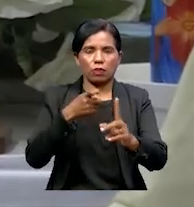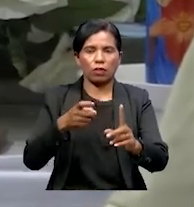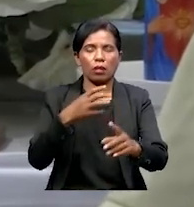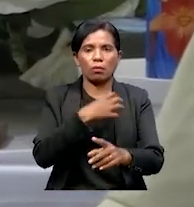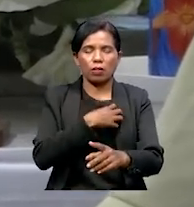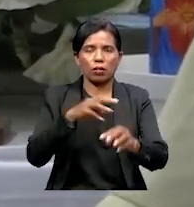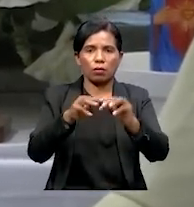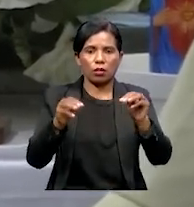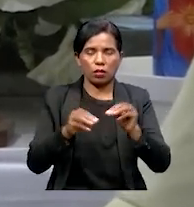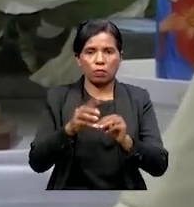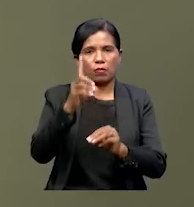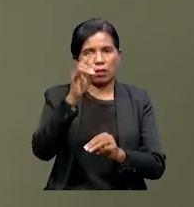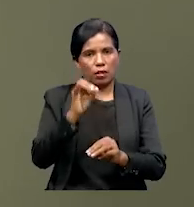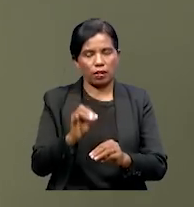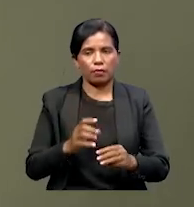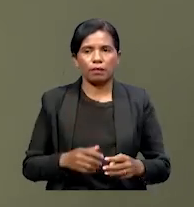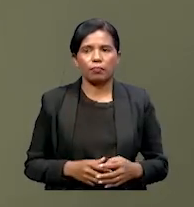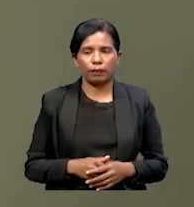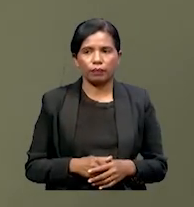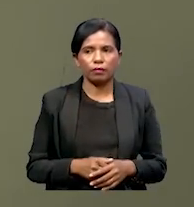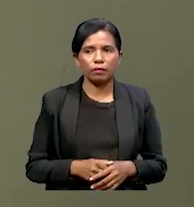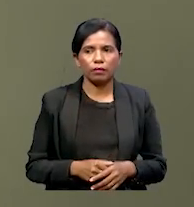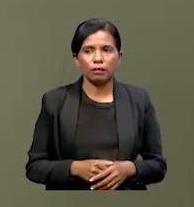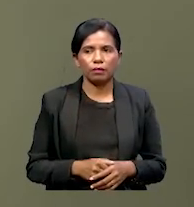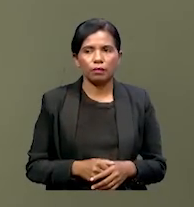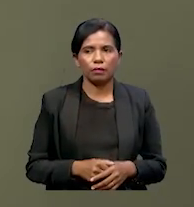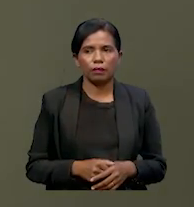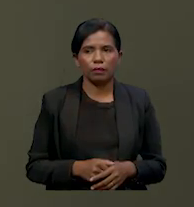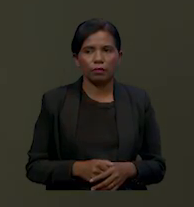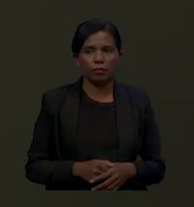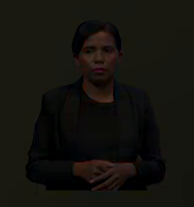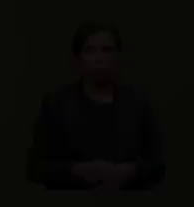Penitelli município dele. Felicitas Borges, Jaime dos Santos, GMN.